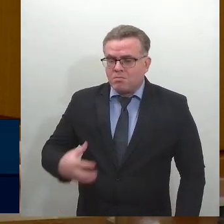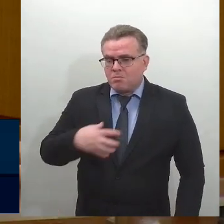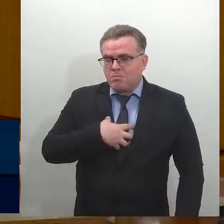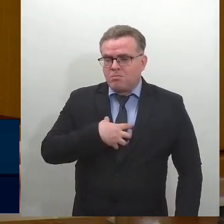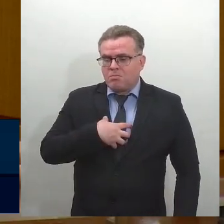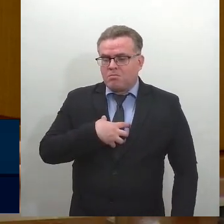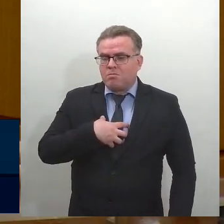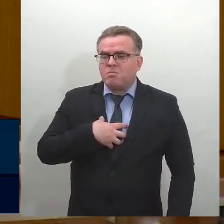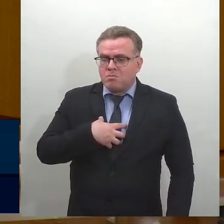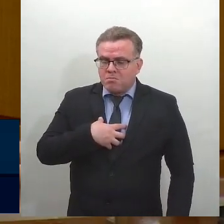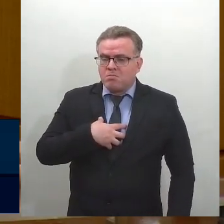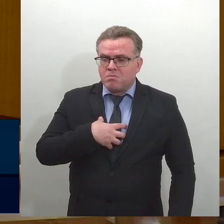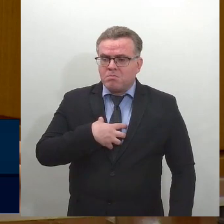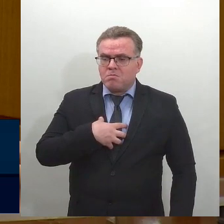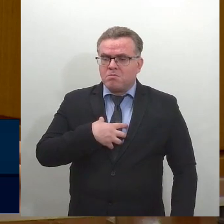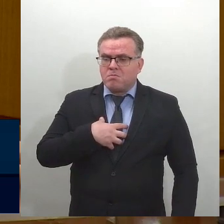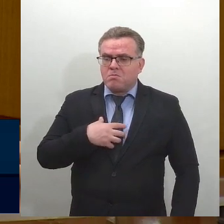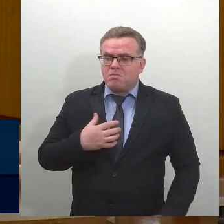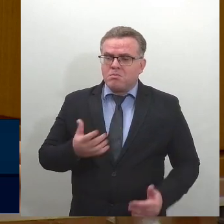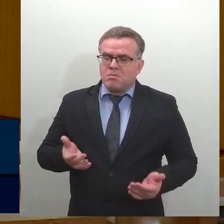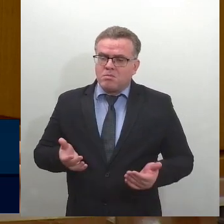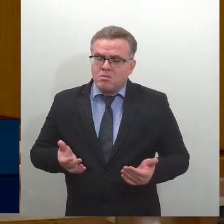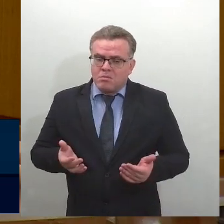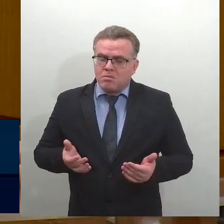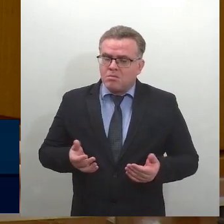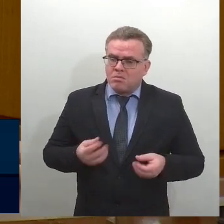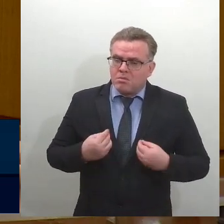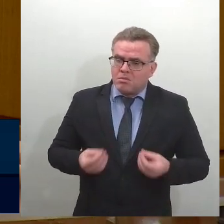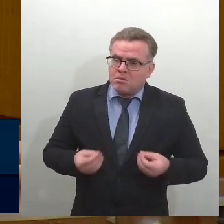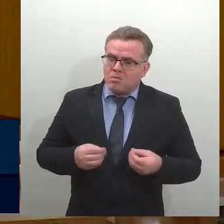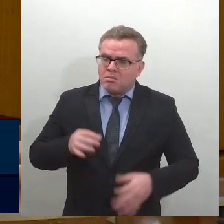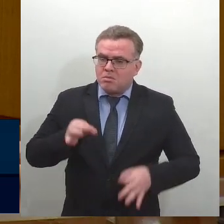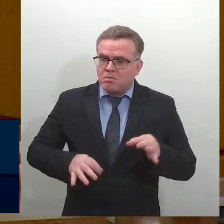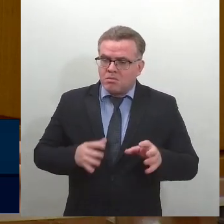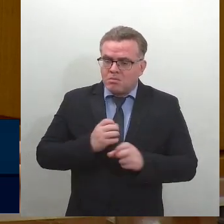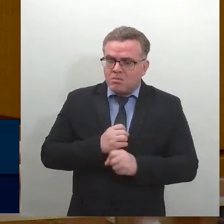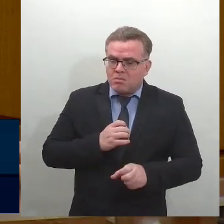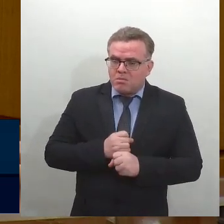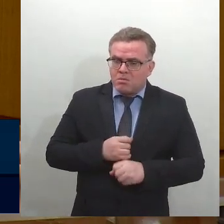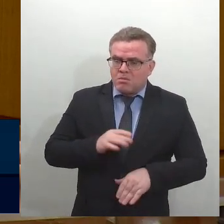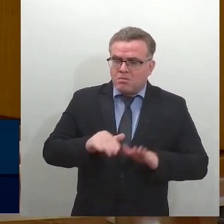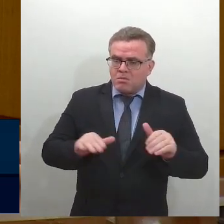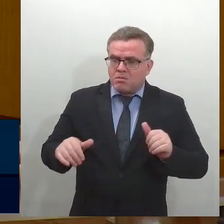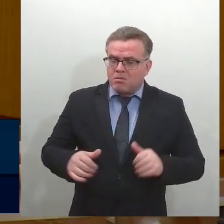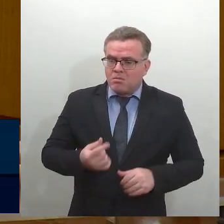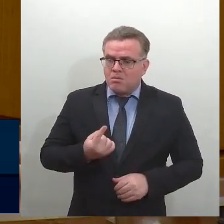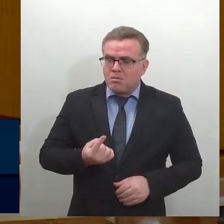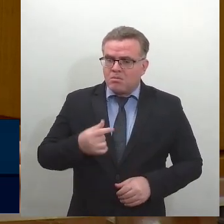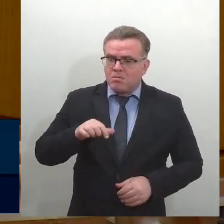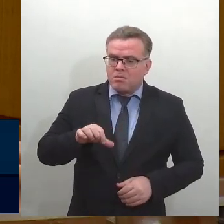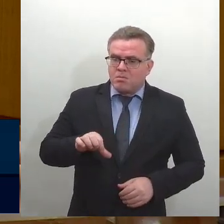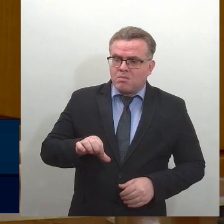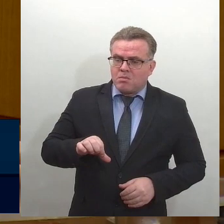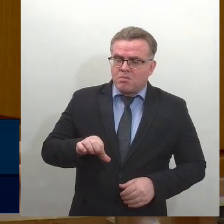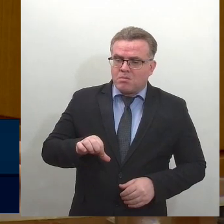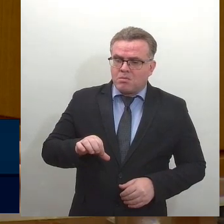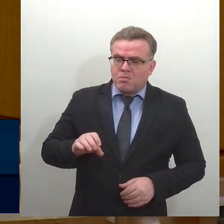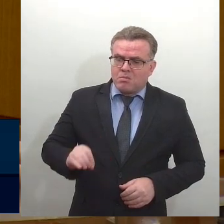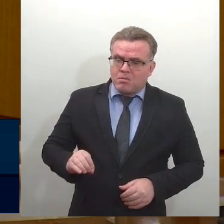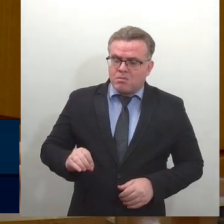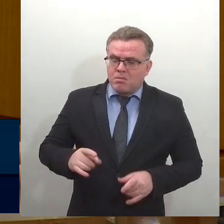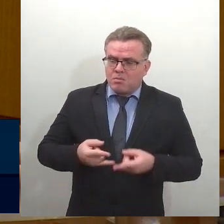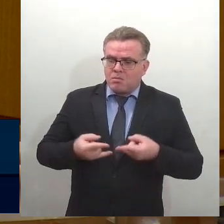Como se comportaria hoje o Tribunal de Contas pegando 195 cheques sem fundos do